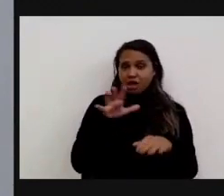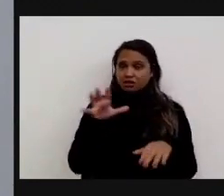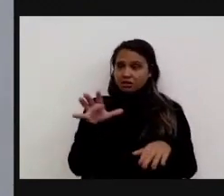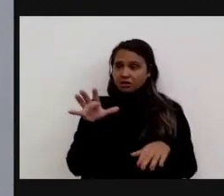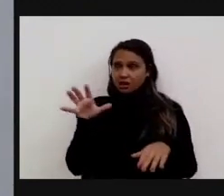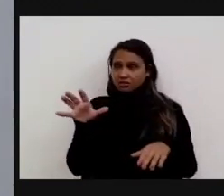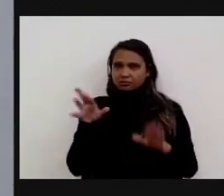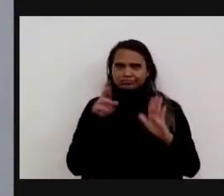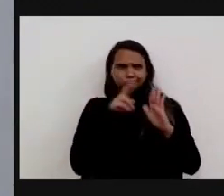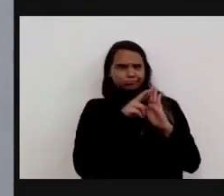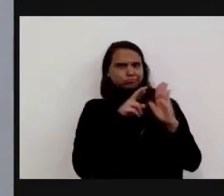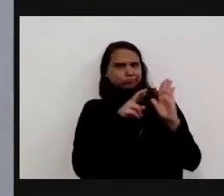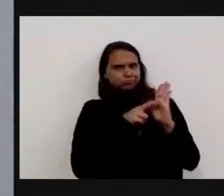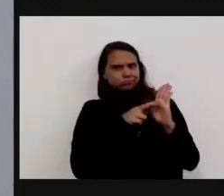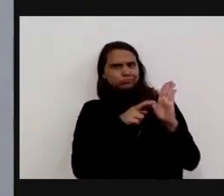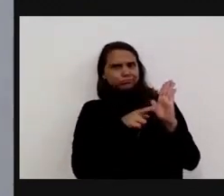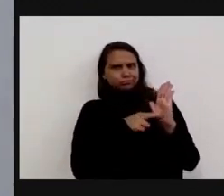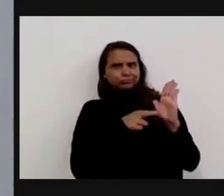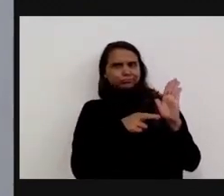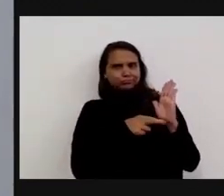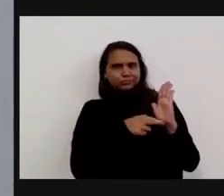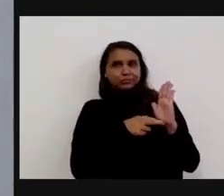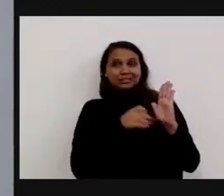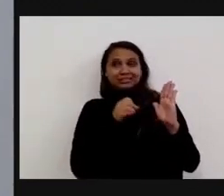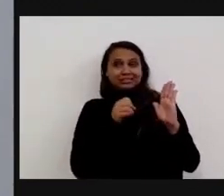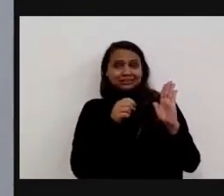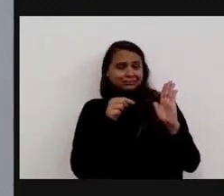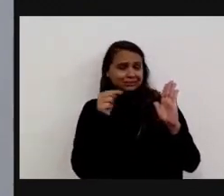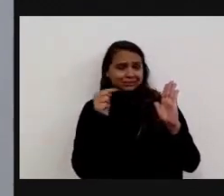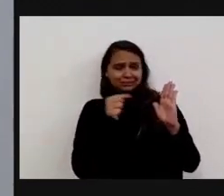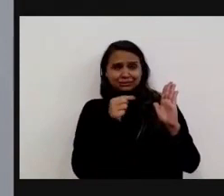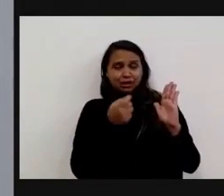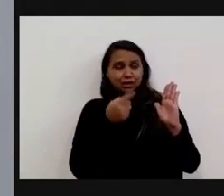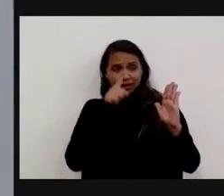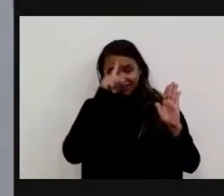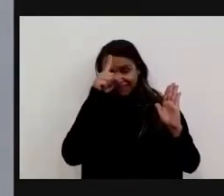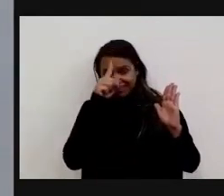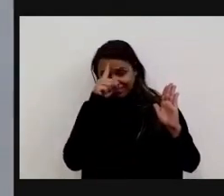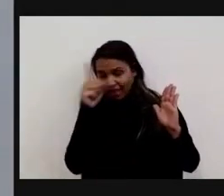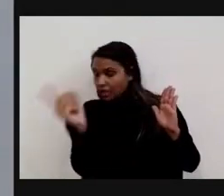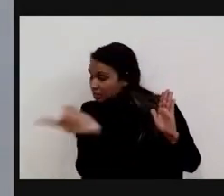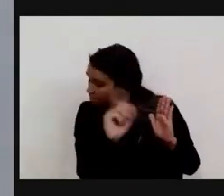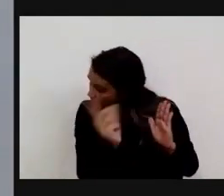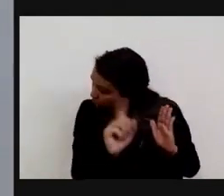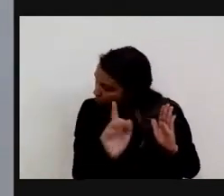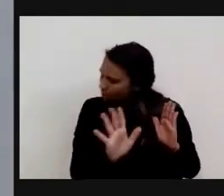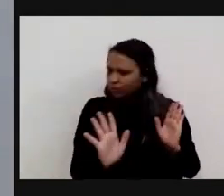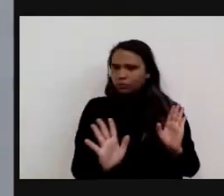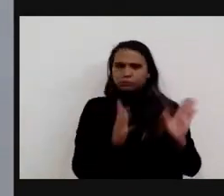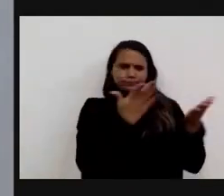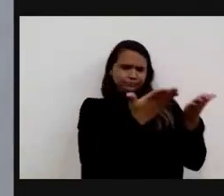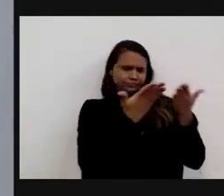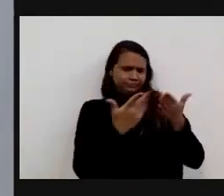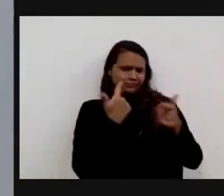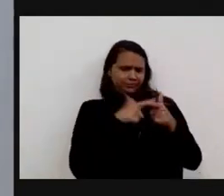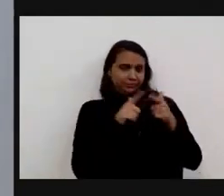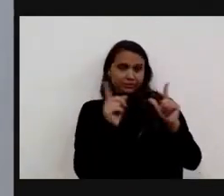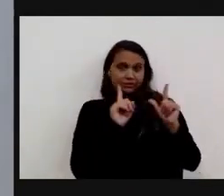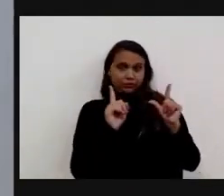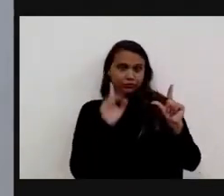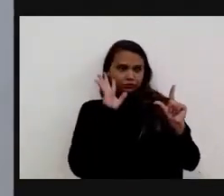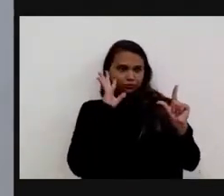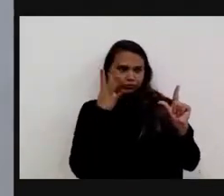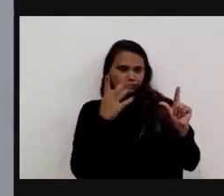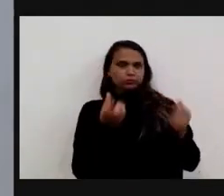a receita do bolo que você tem que fazer você não pode ser criativo não vem inventar moda não não me traga problemas traga